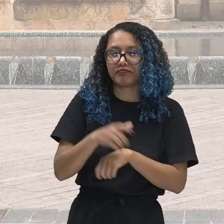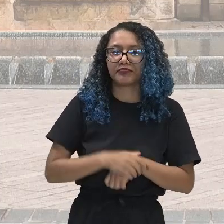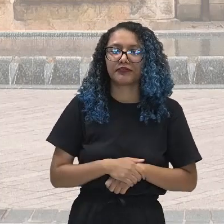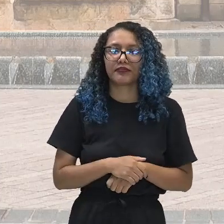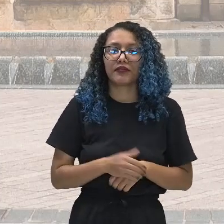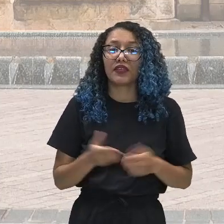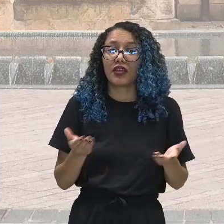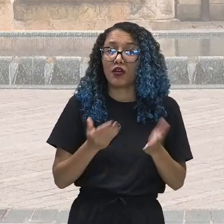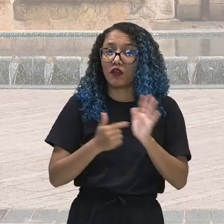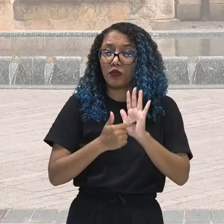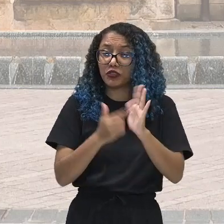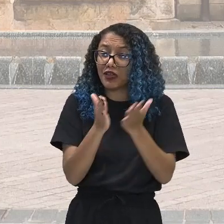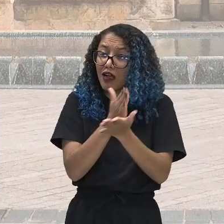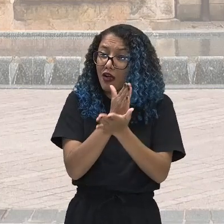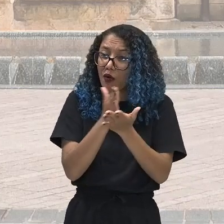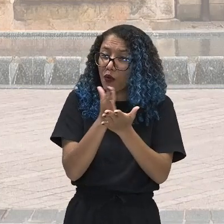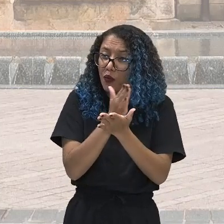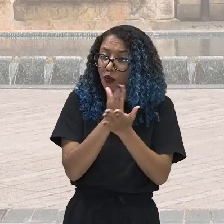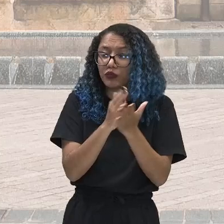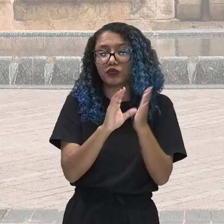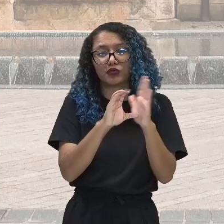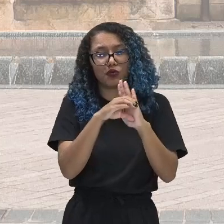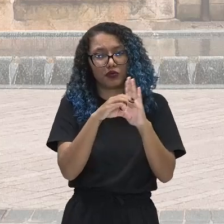apenas alguns dos seus conceitos